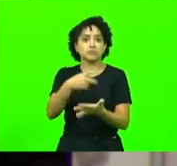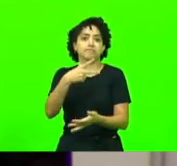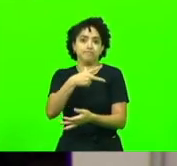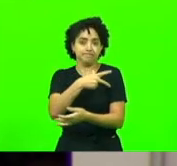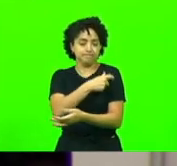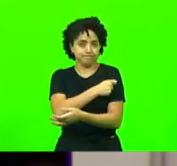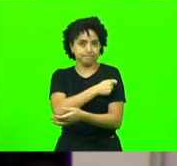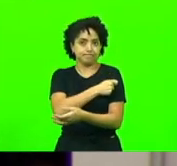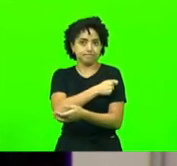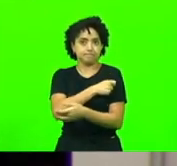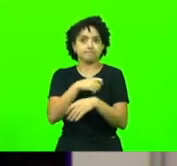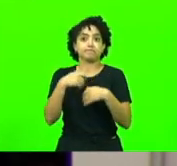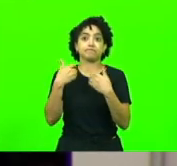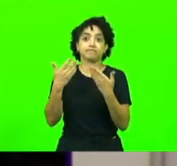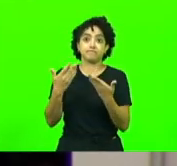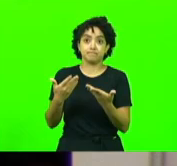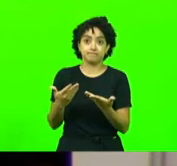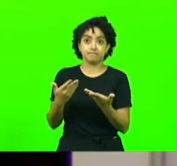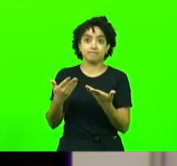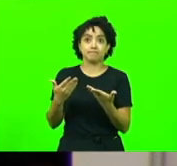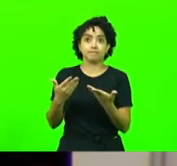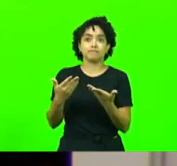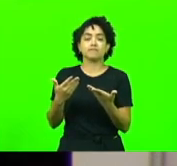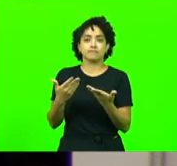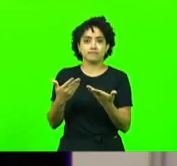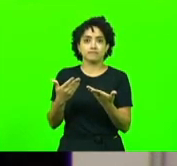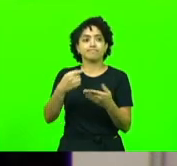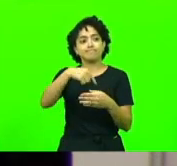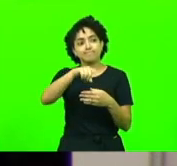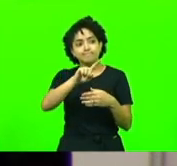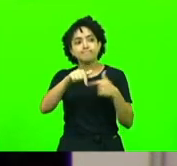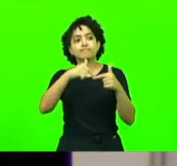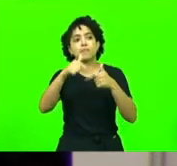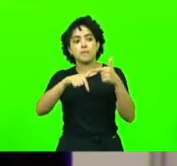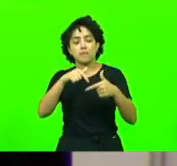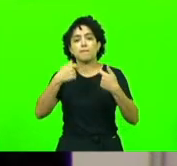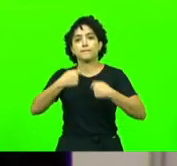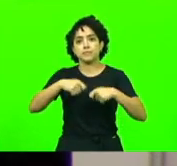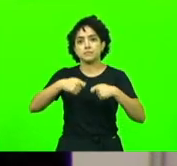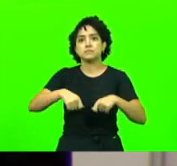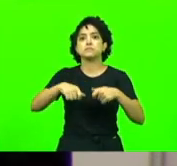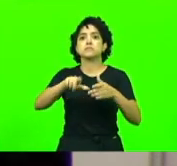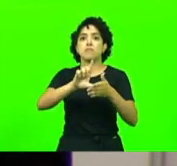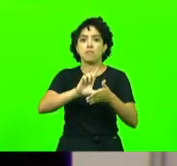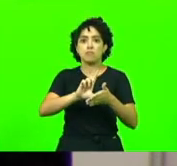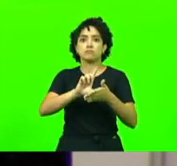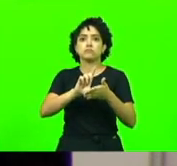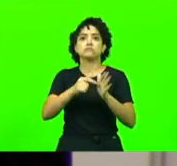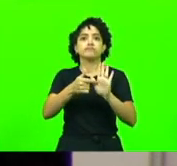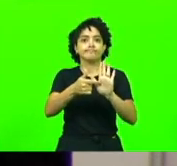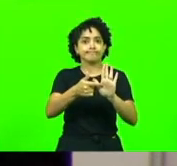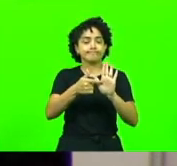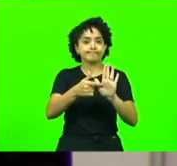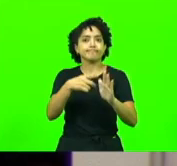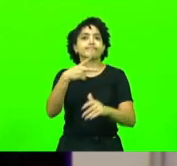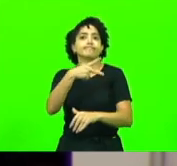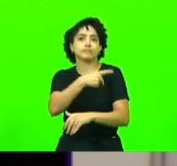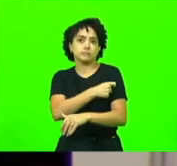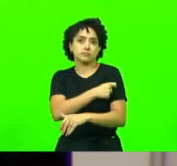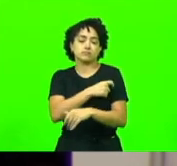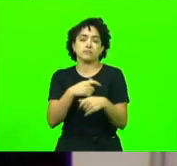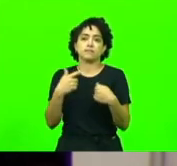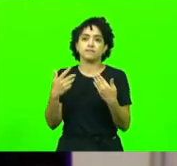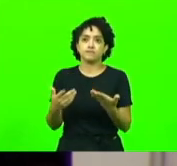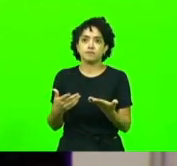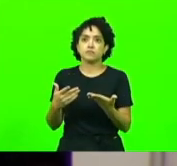se vacinar para, pasmem, ir trabalhar. Sou contrário à obrigatoriedade, sou a